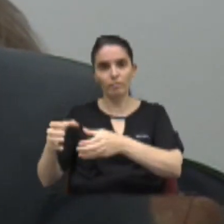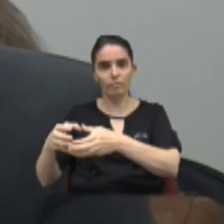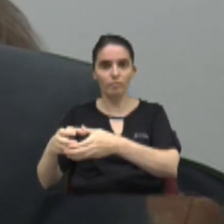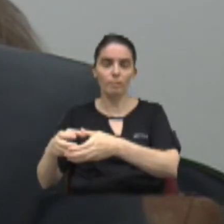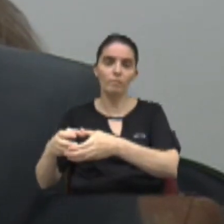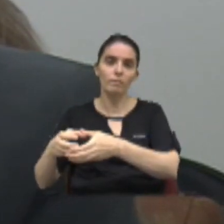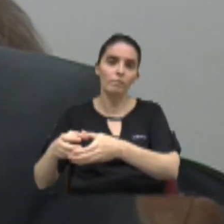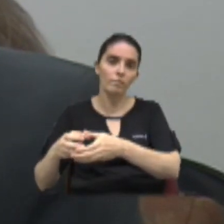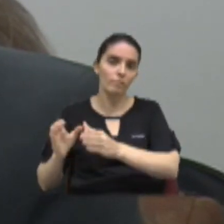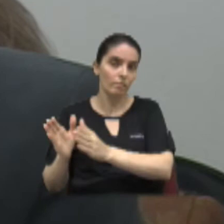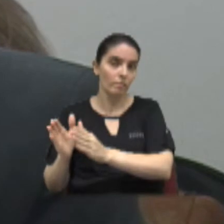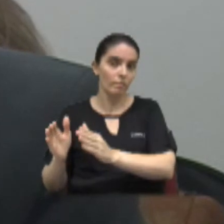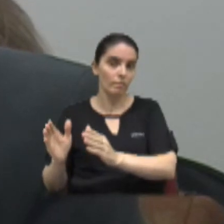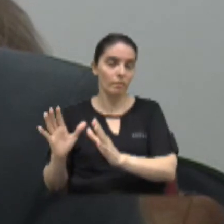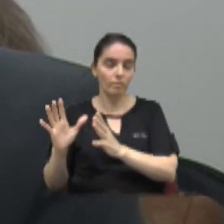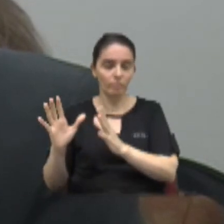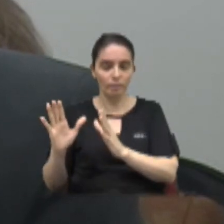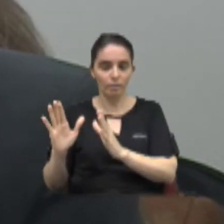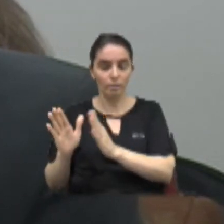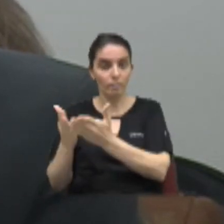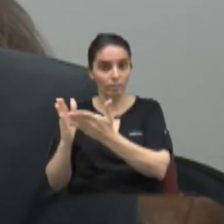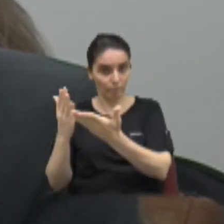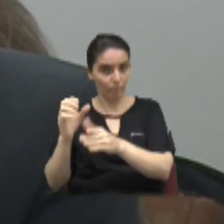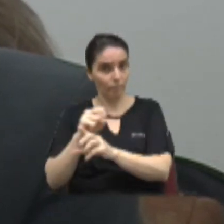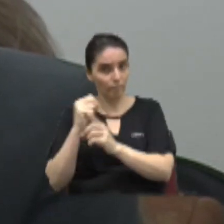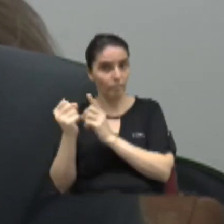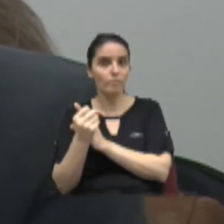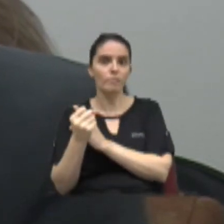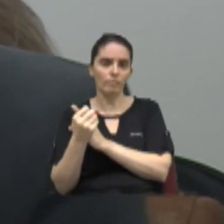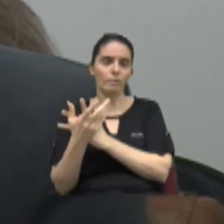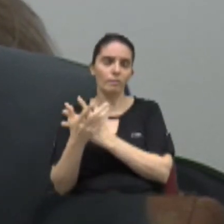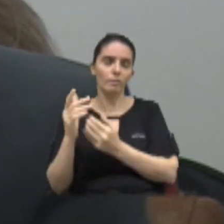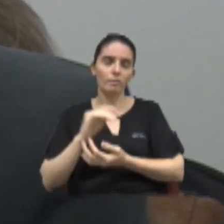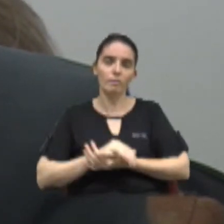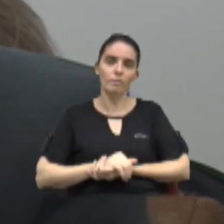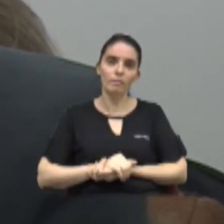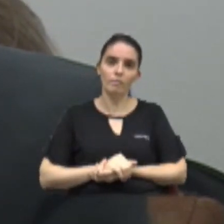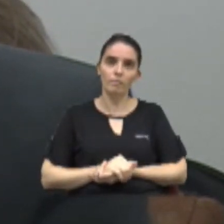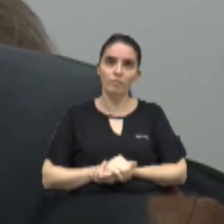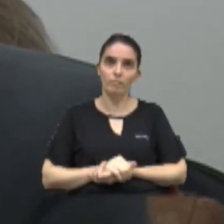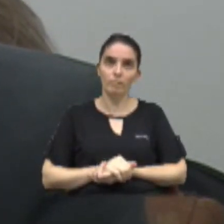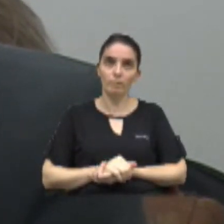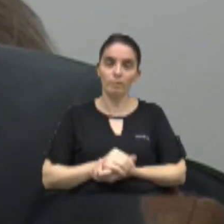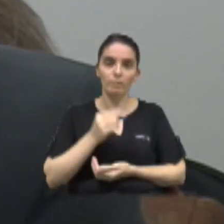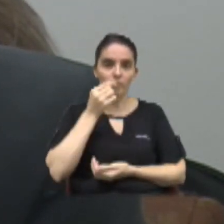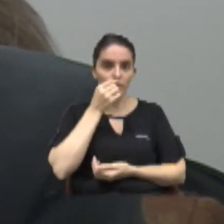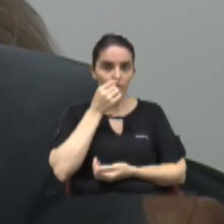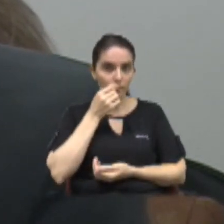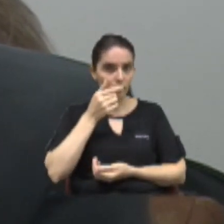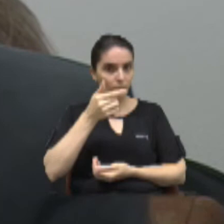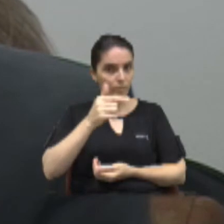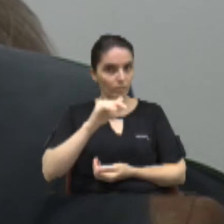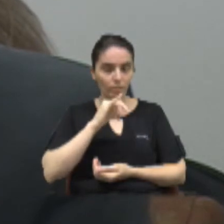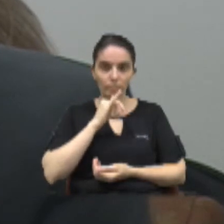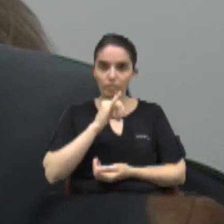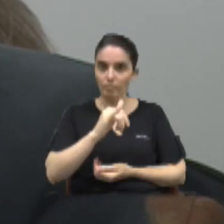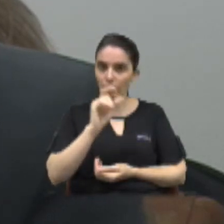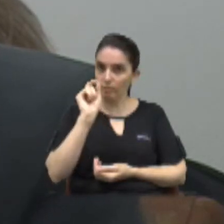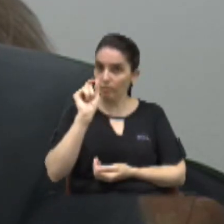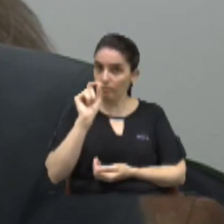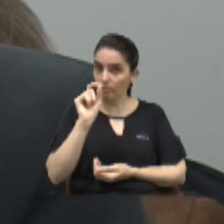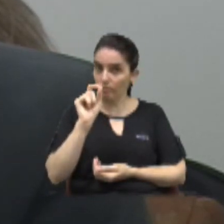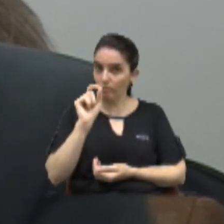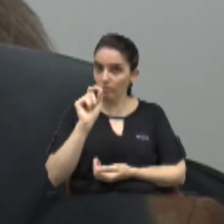grande valia para as entidades da nossa cidade. Quero mais uma vez aqui afirmar, não há